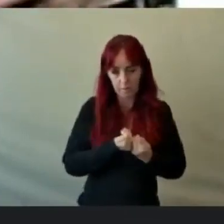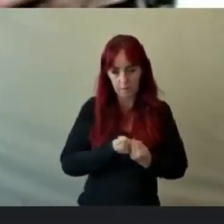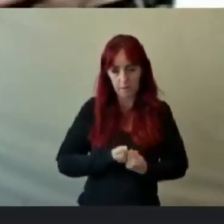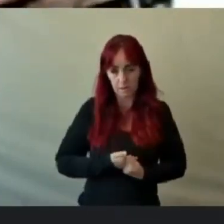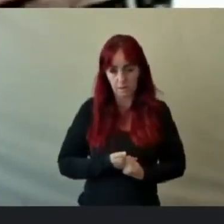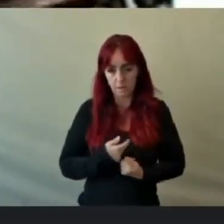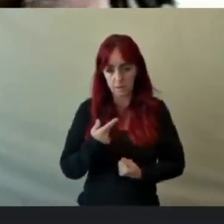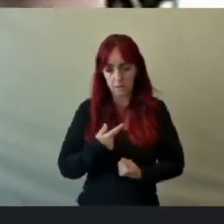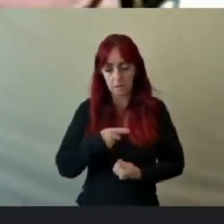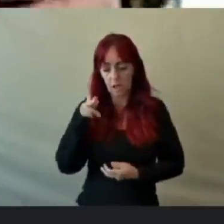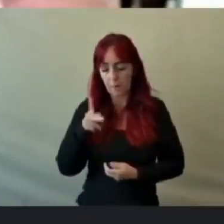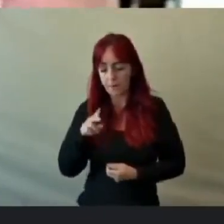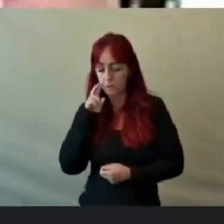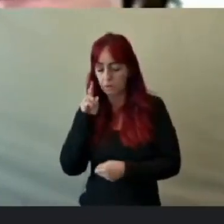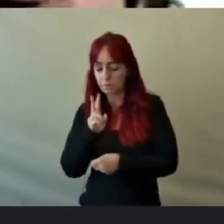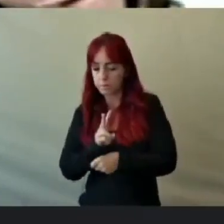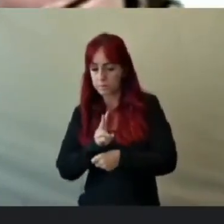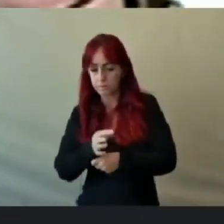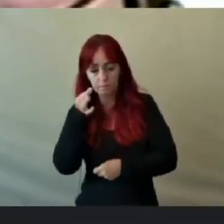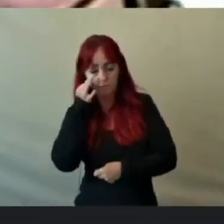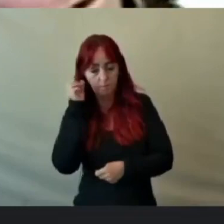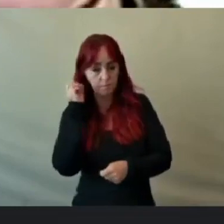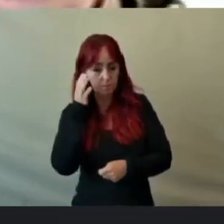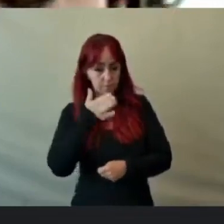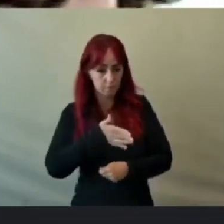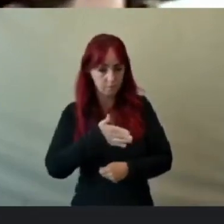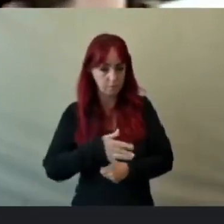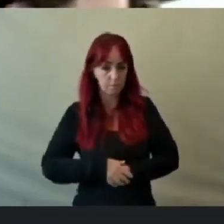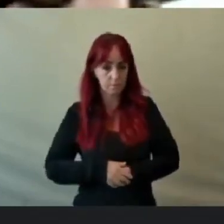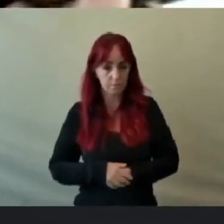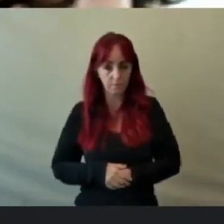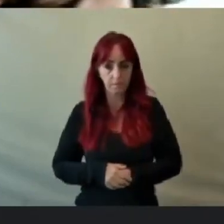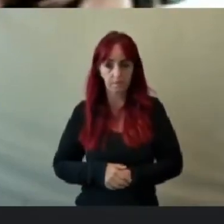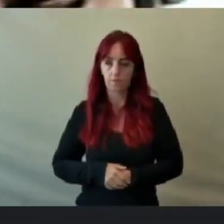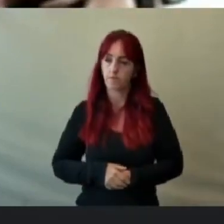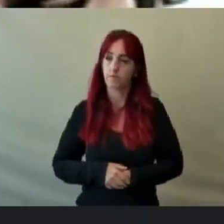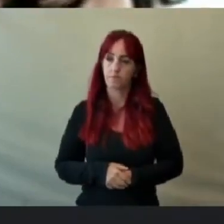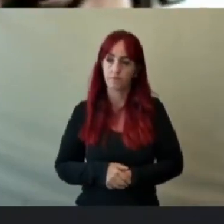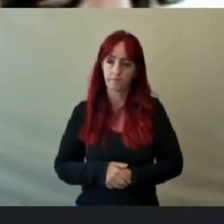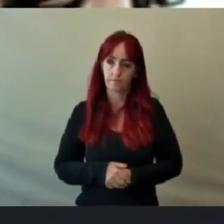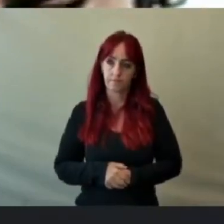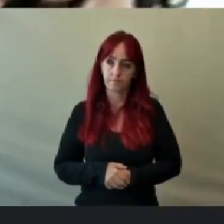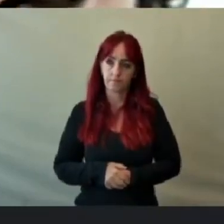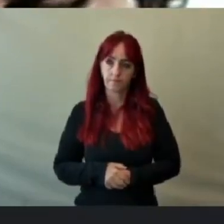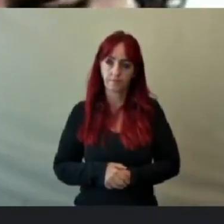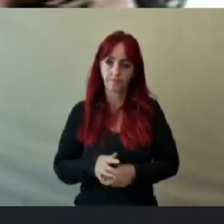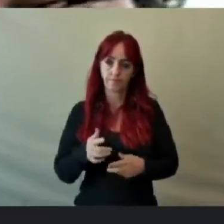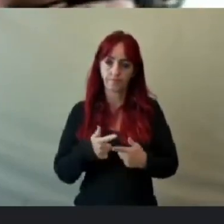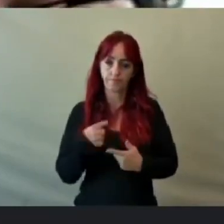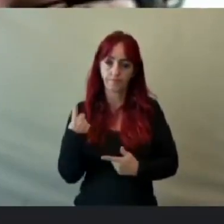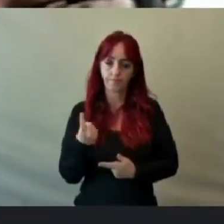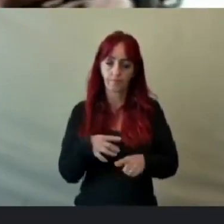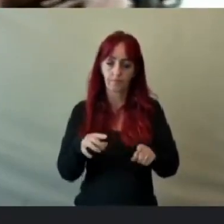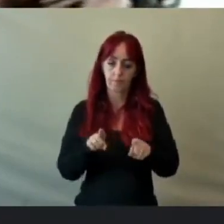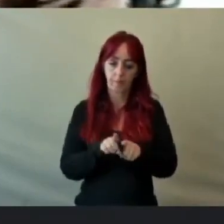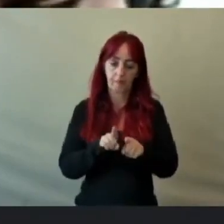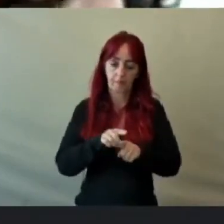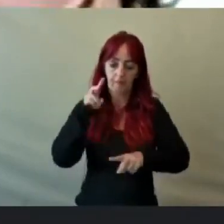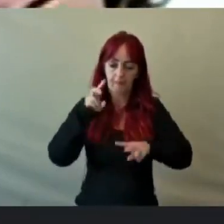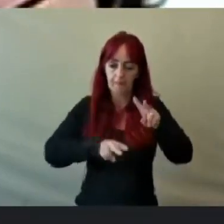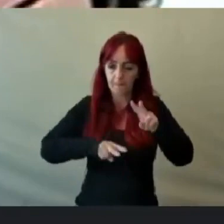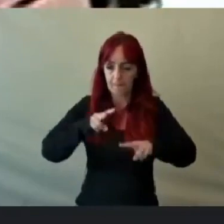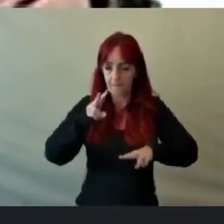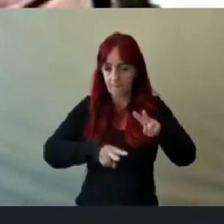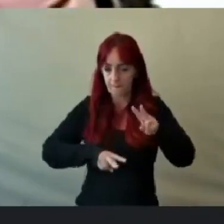especificamente para os idosos e a gente também avalia o quanto que